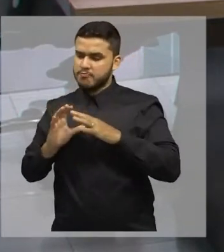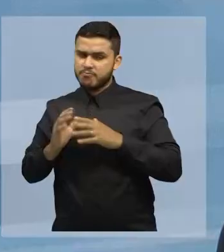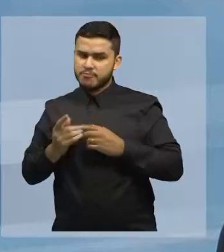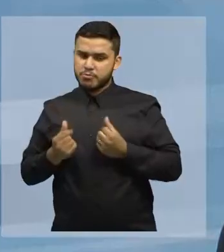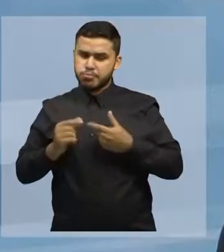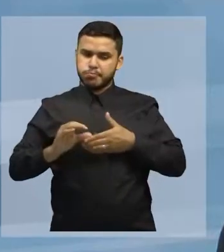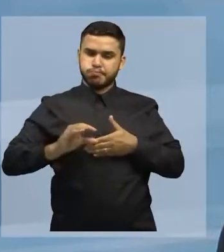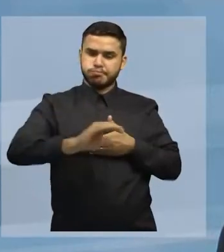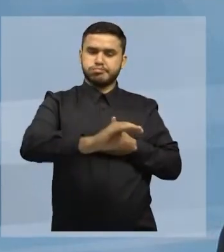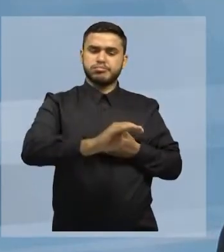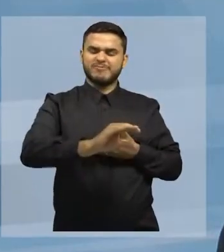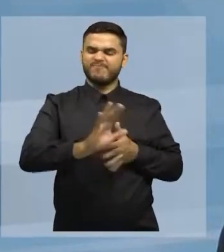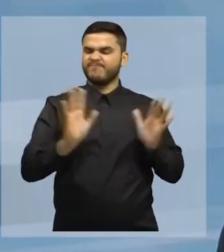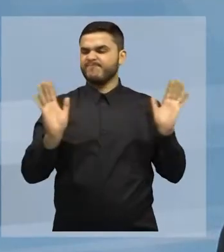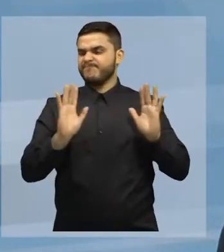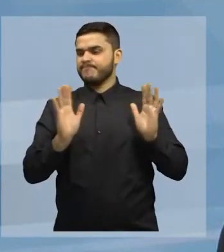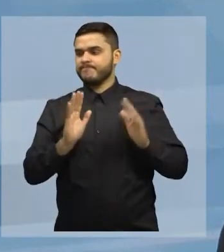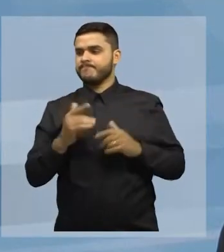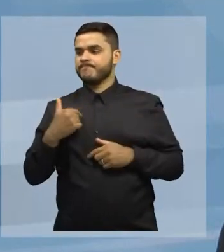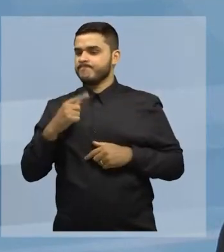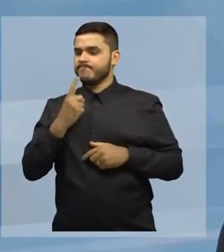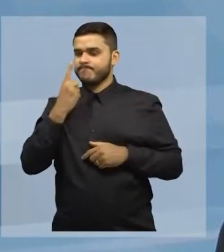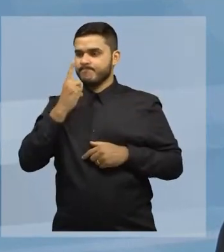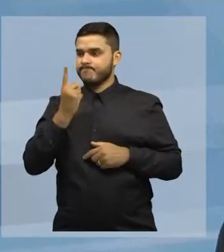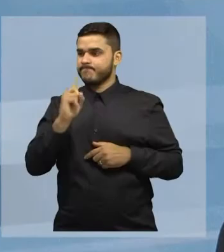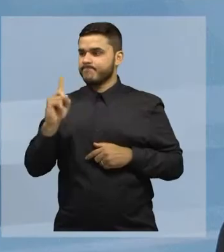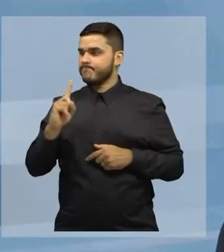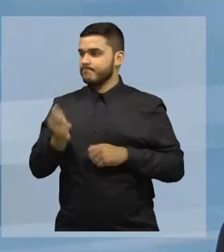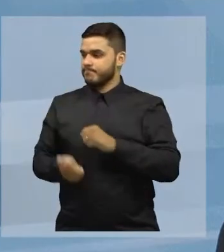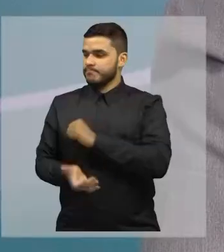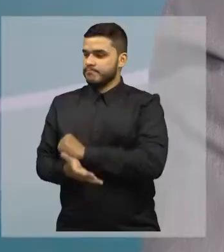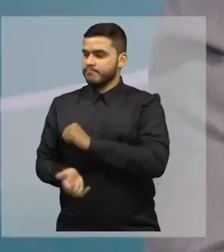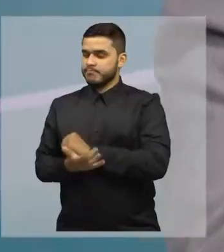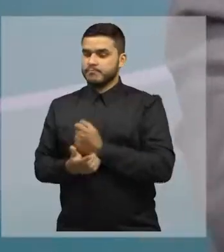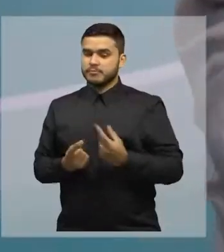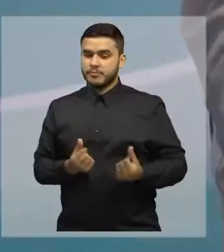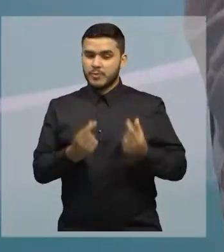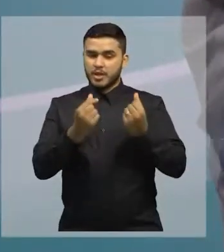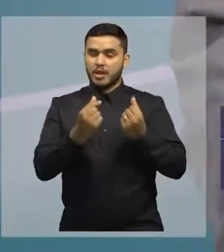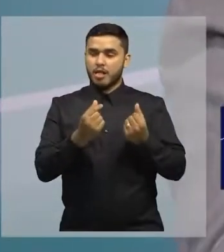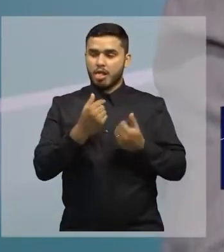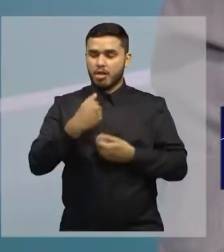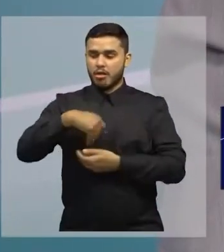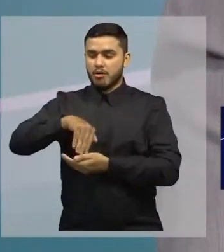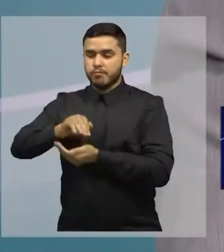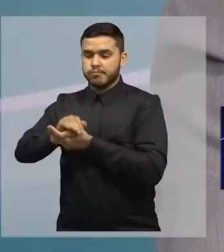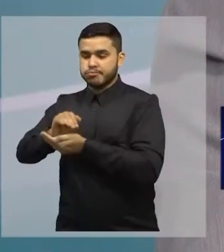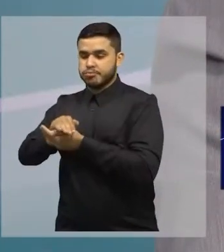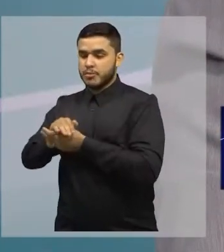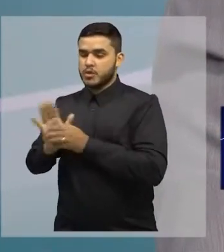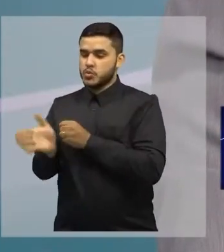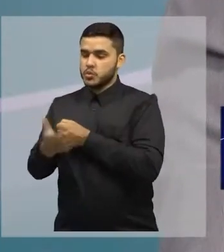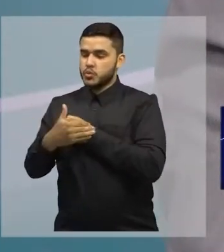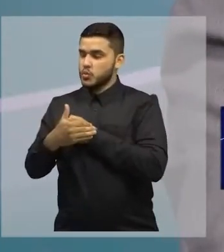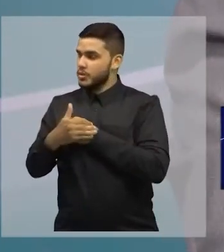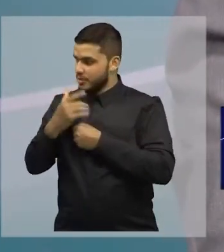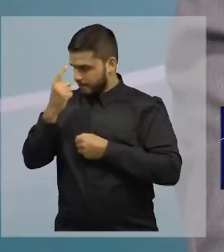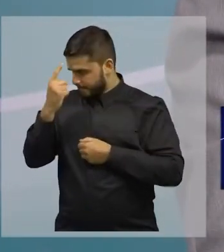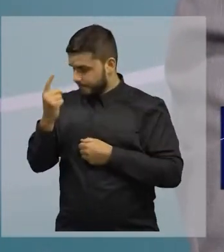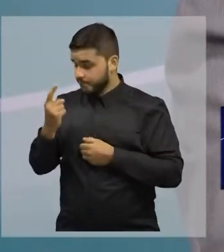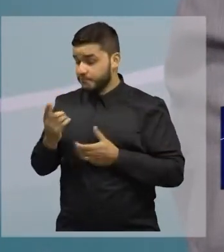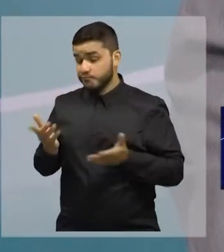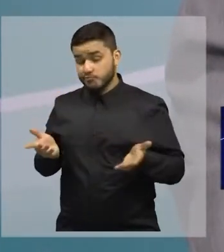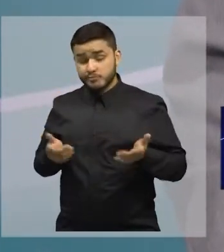aportar recursos ilegais, de Caixa 2, esse tipo de coisa. Então, é uma questão... Ou seja, você tem um cenário completamente diferente. Você